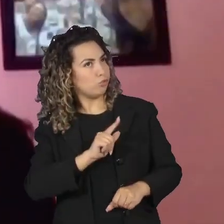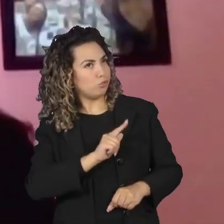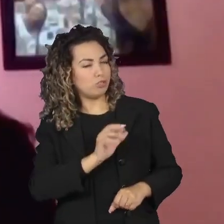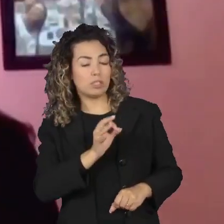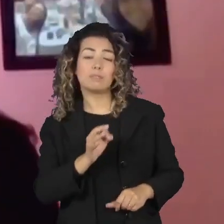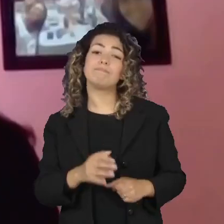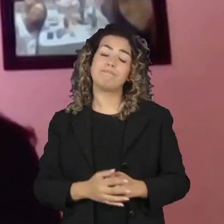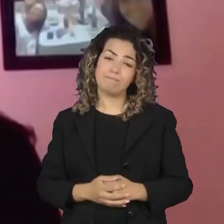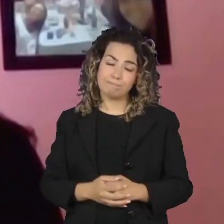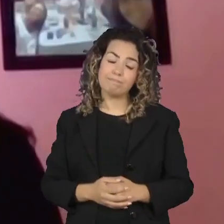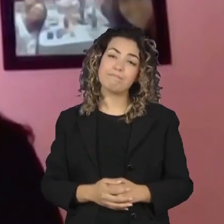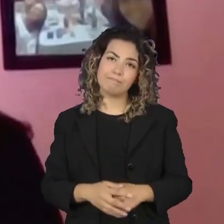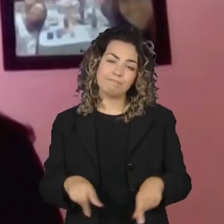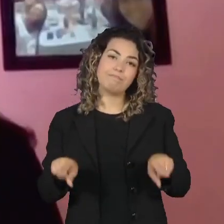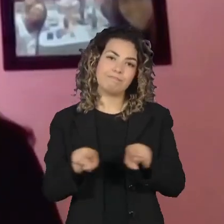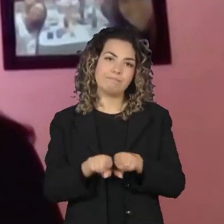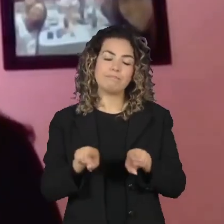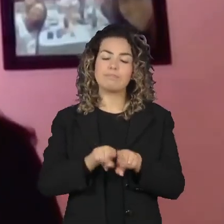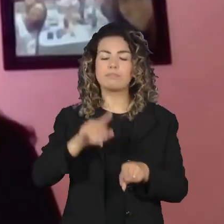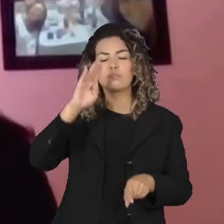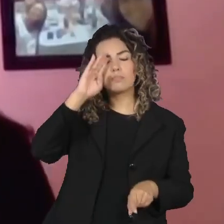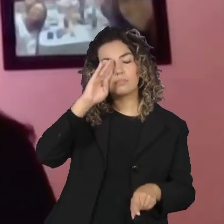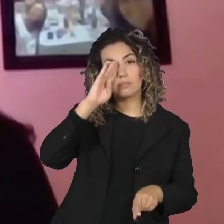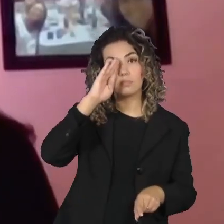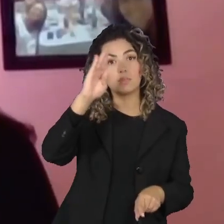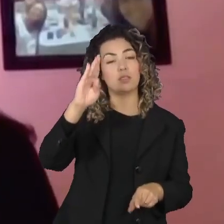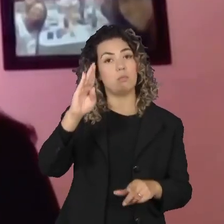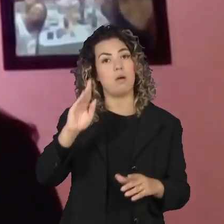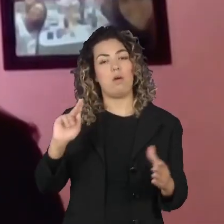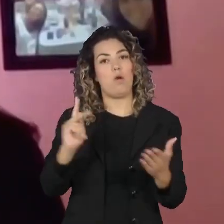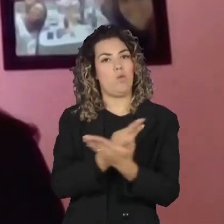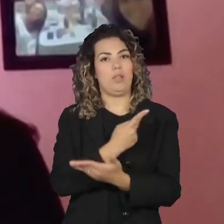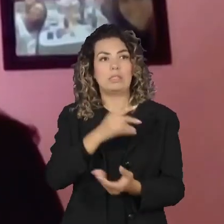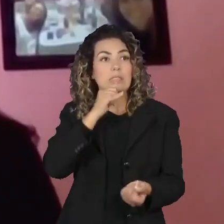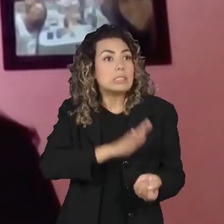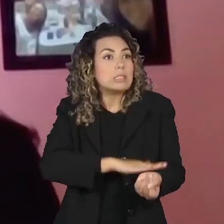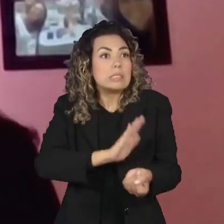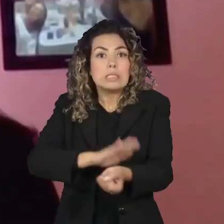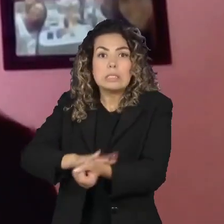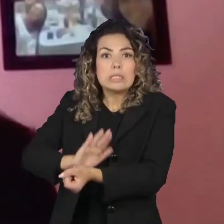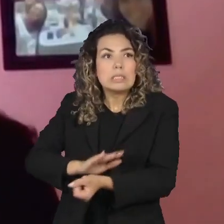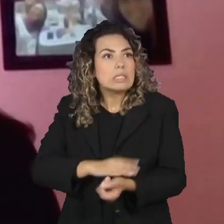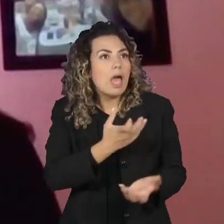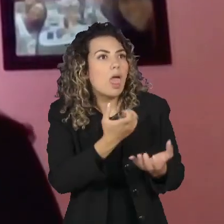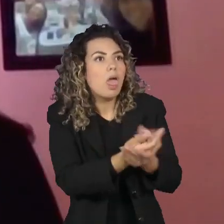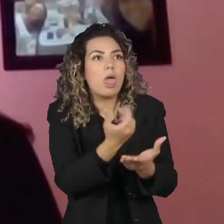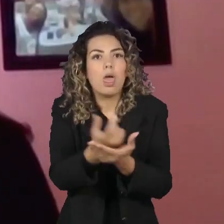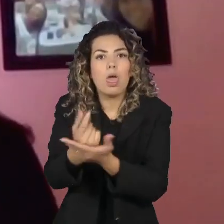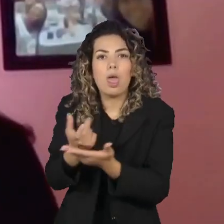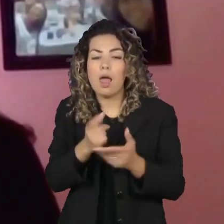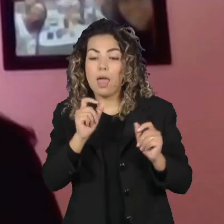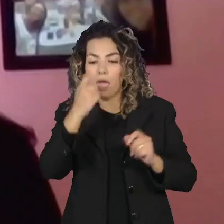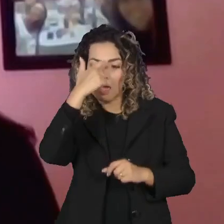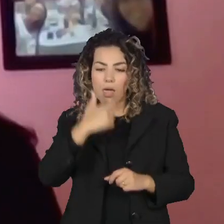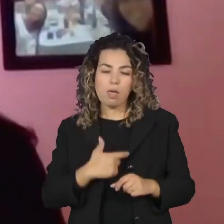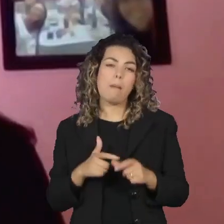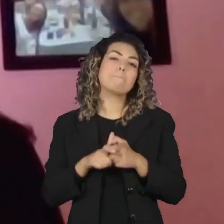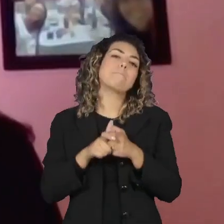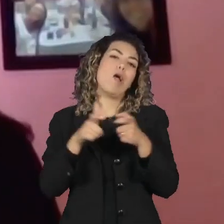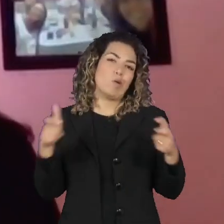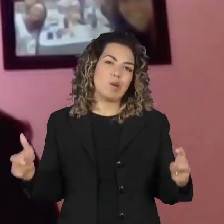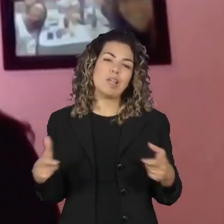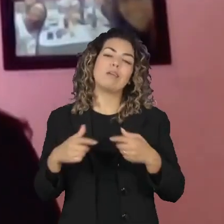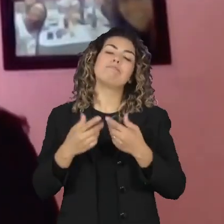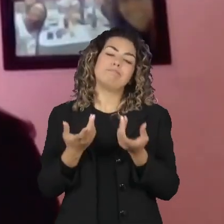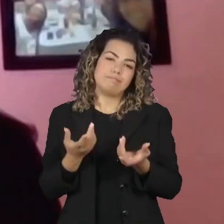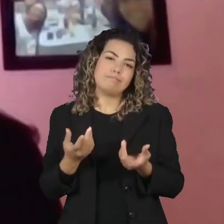os transtornos mais próximos, assim, que acontecem junto com a compra compulsiva, a gente tem depressão, quadros de ansiedade que são bastante